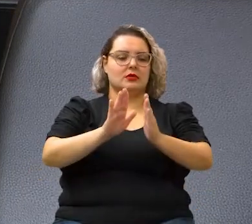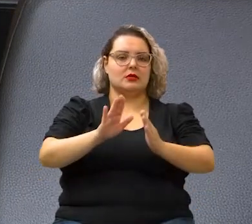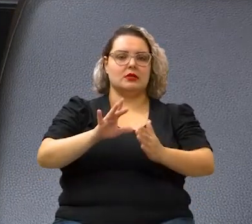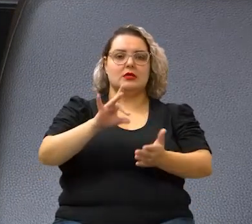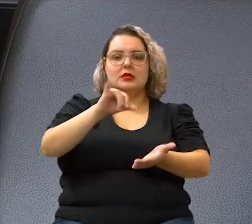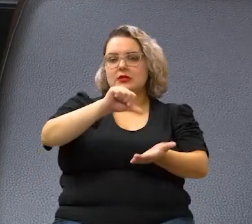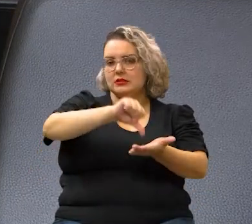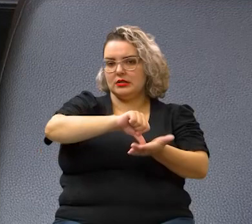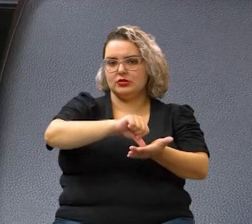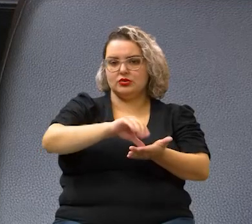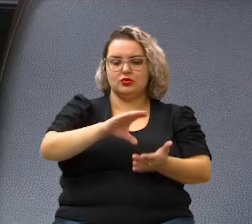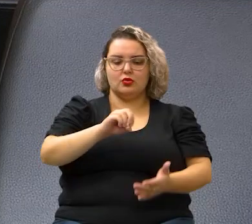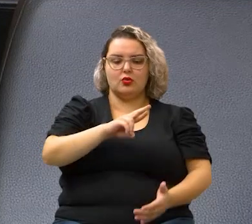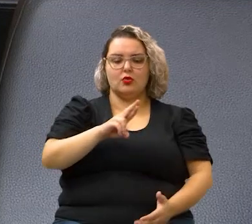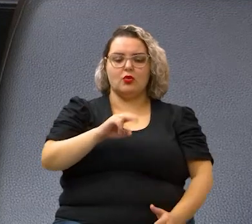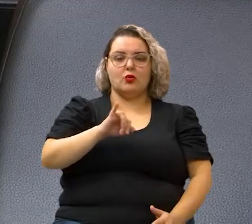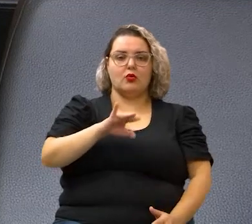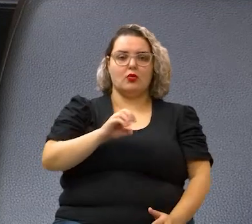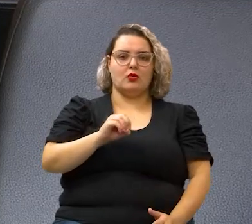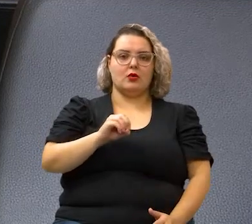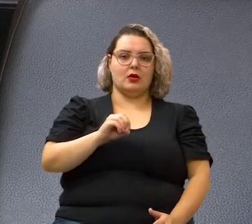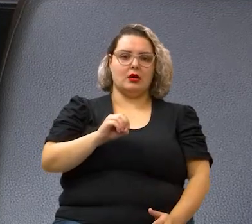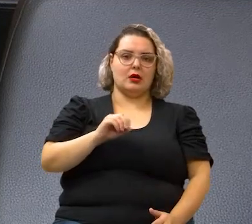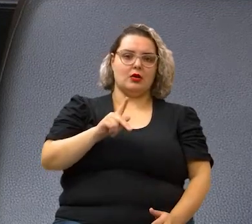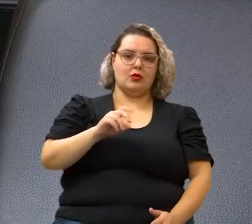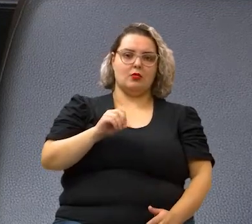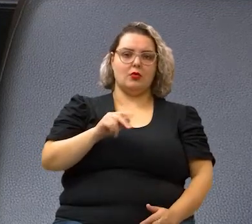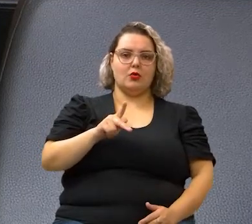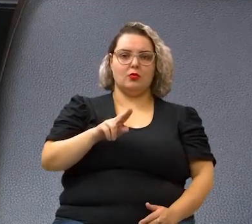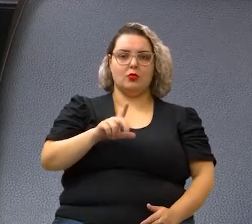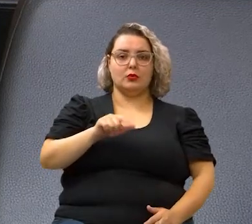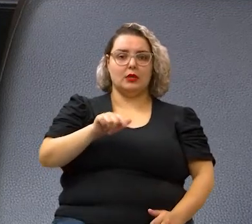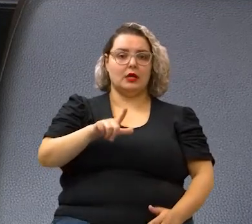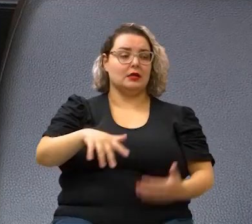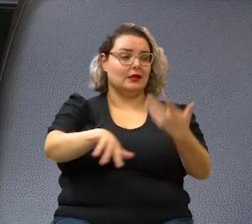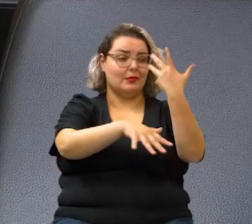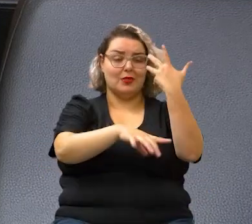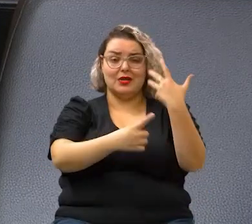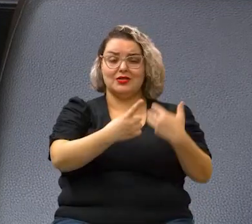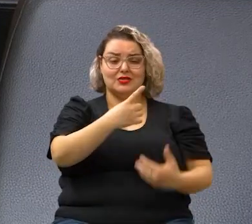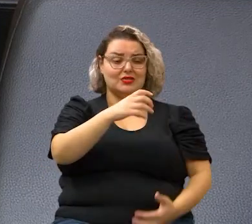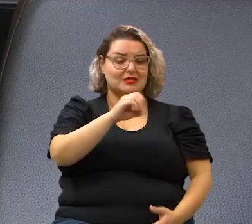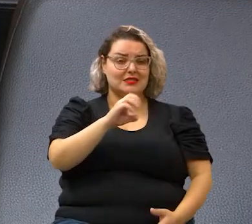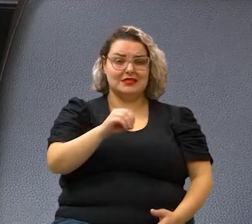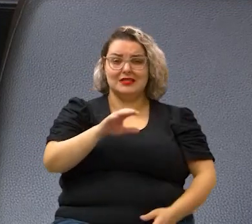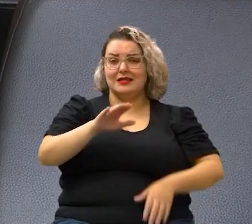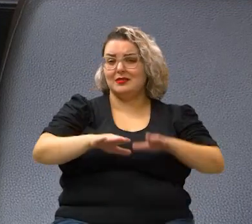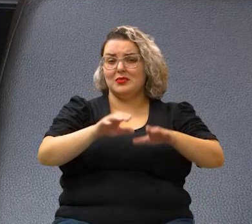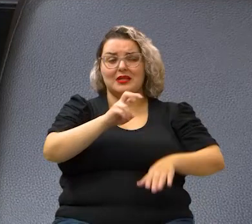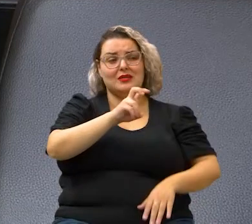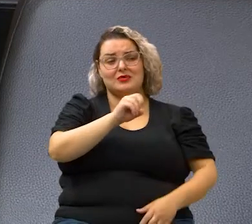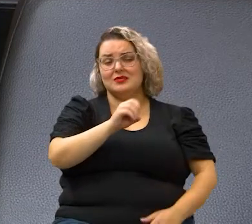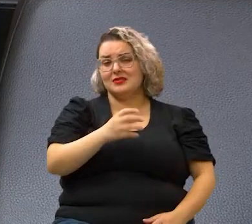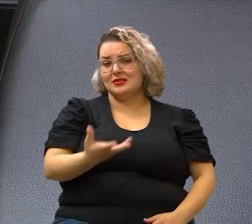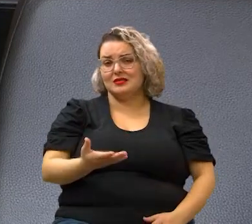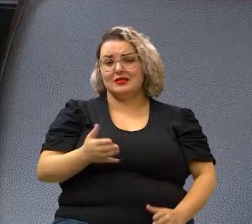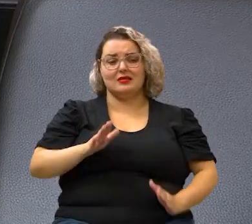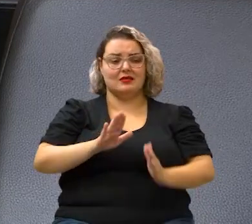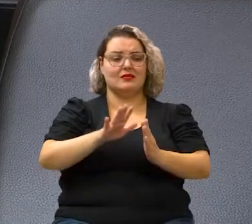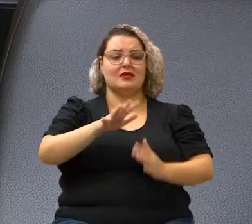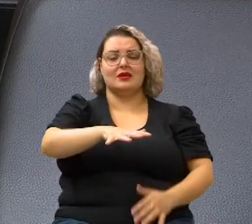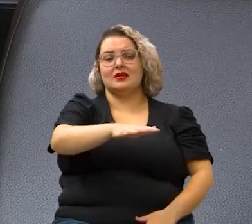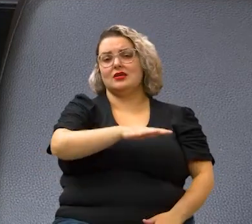à sede do Correio Popular, só naquela praça lá tem 100 pessoas, né? De 50 a 100 dependendo do dia, em